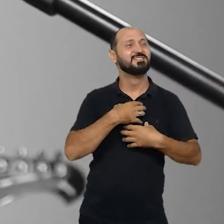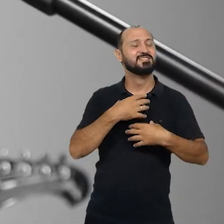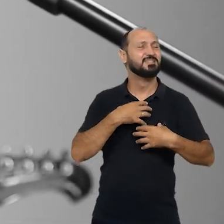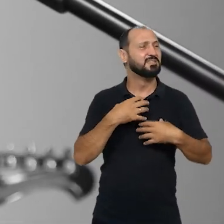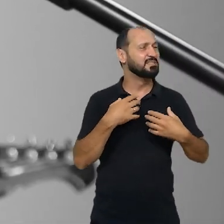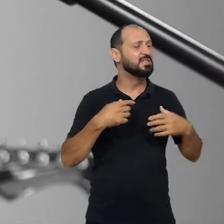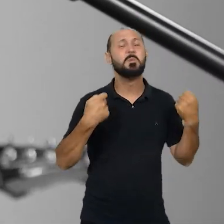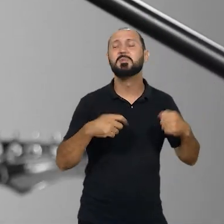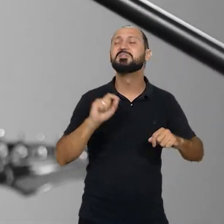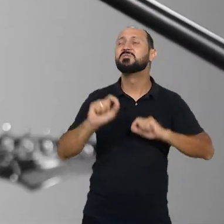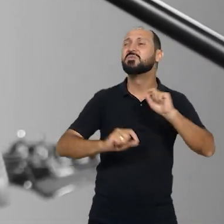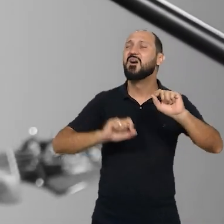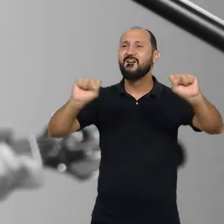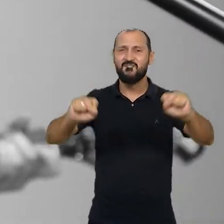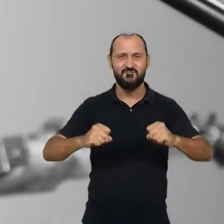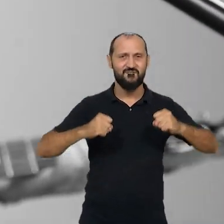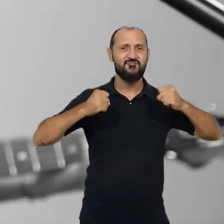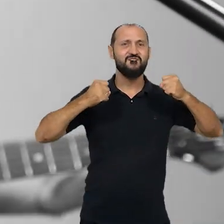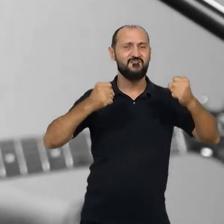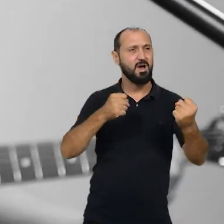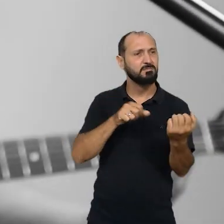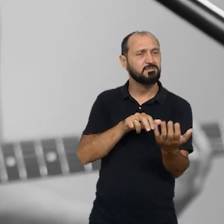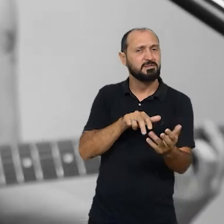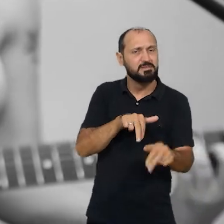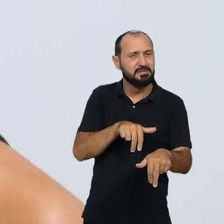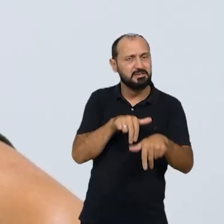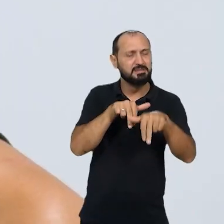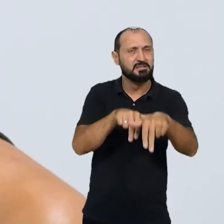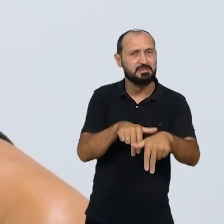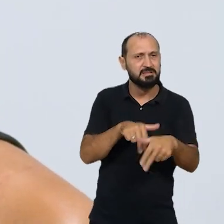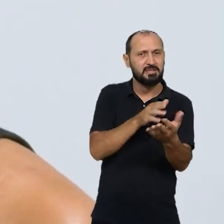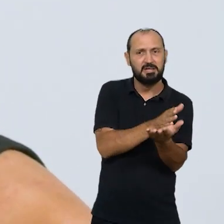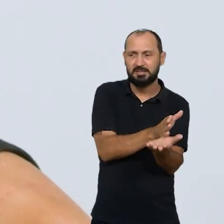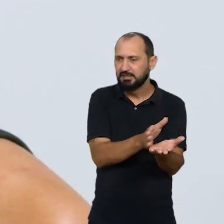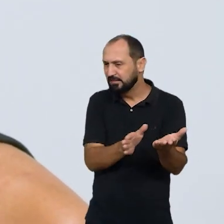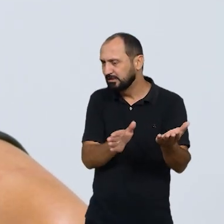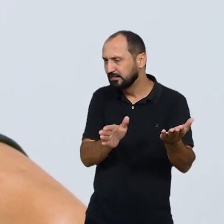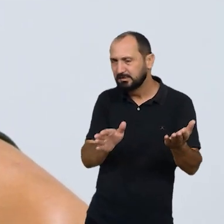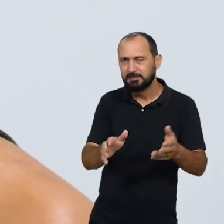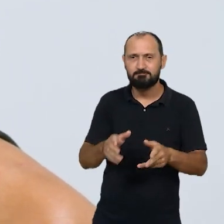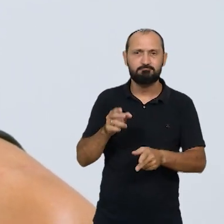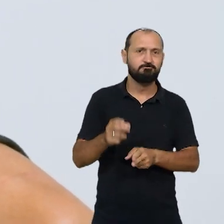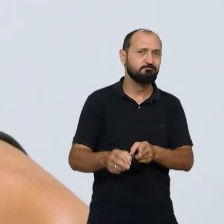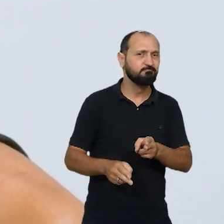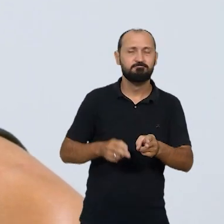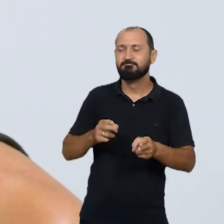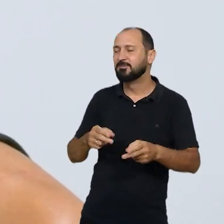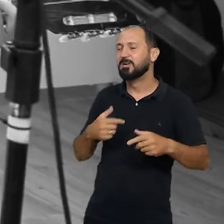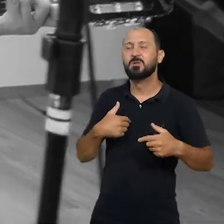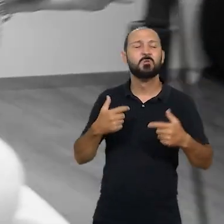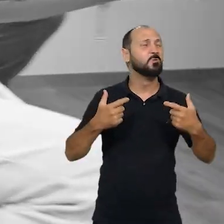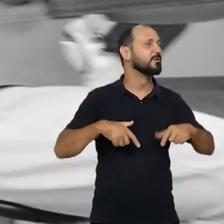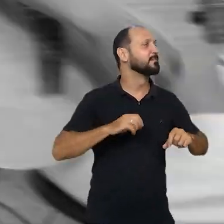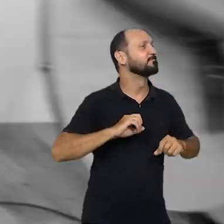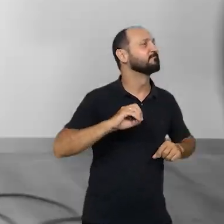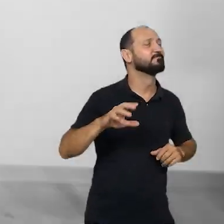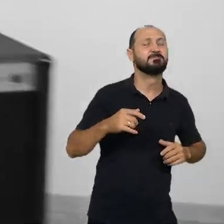força que preciso pra seguir esse caminho que tá fora do trilho. Bate perna pelo mundo, mas não sai do